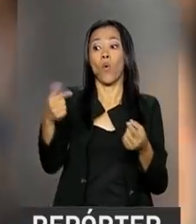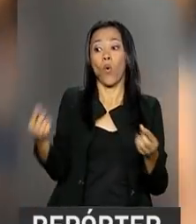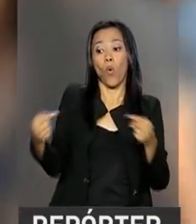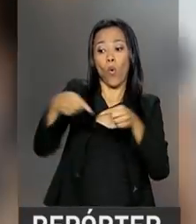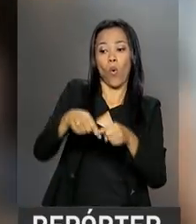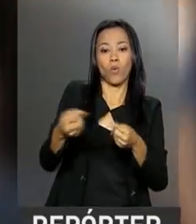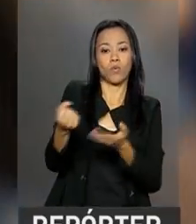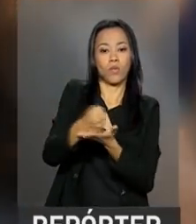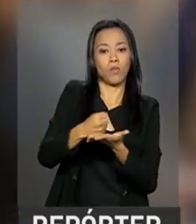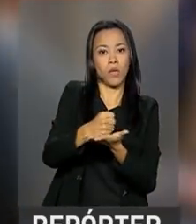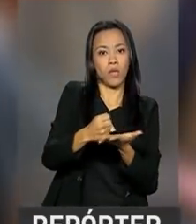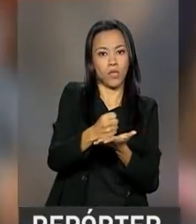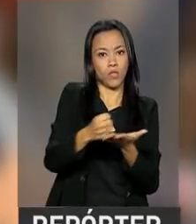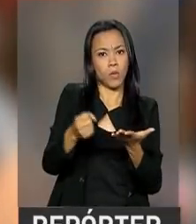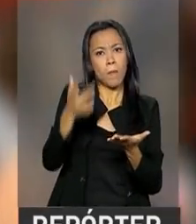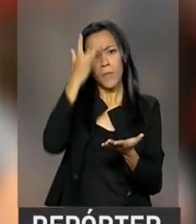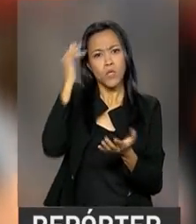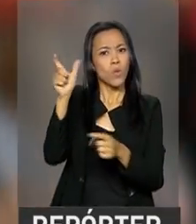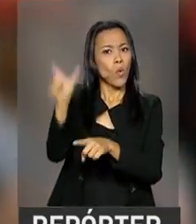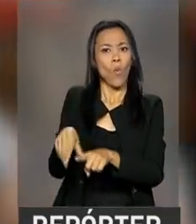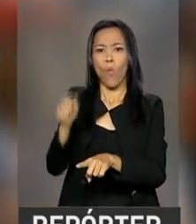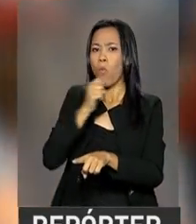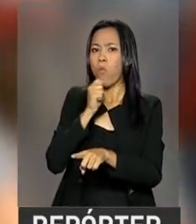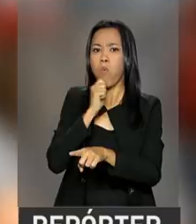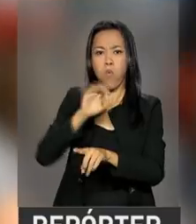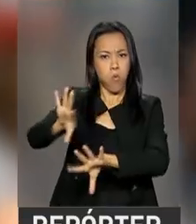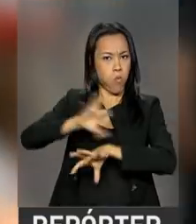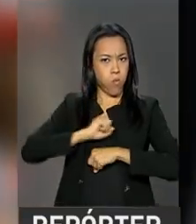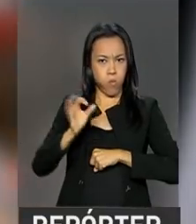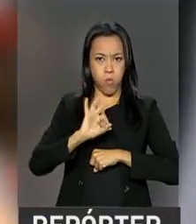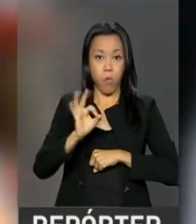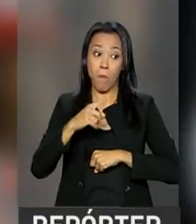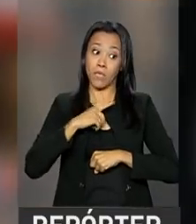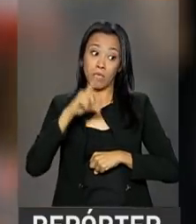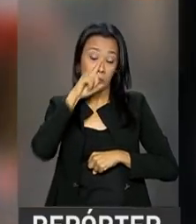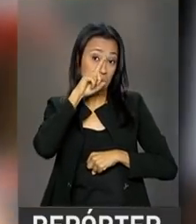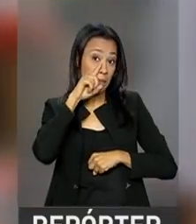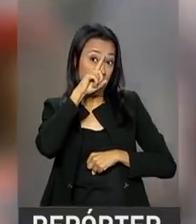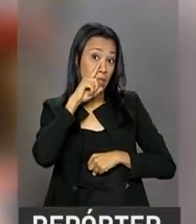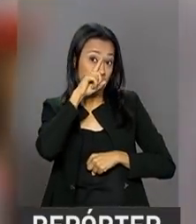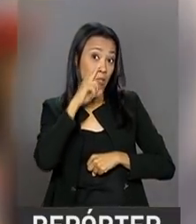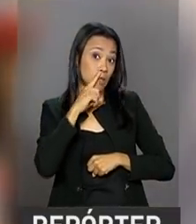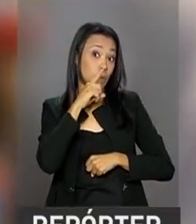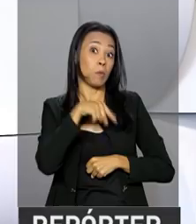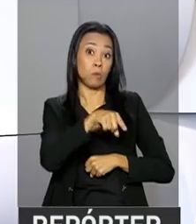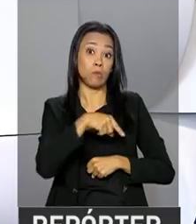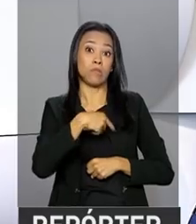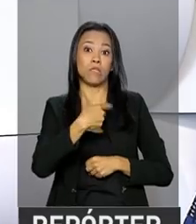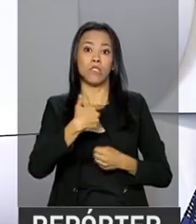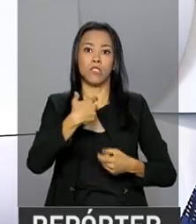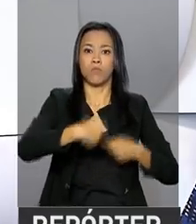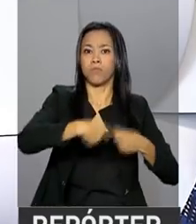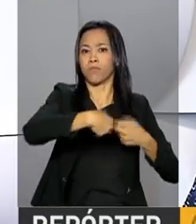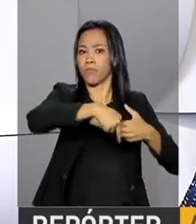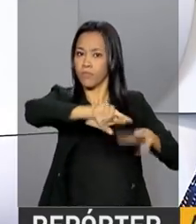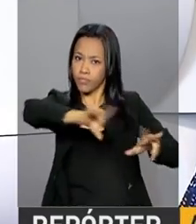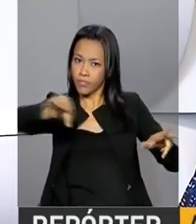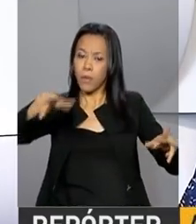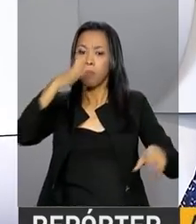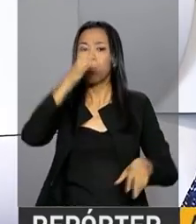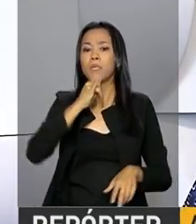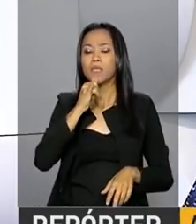em pessoas não infectadas e que mantém relações de risco com maior freqüência profissionais do sexo